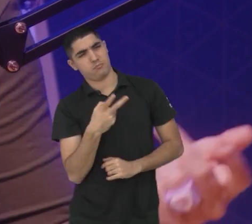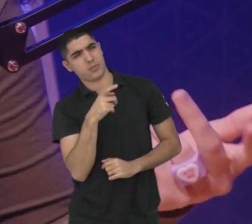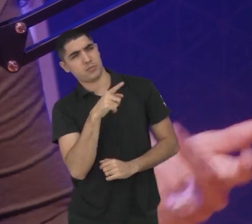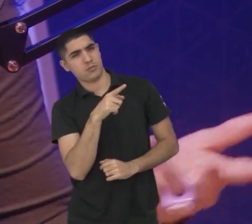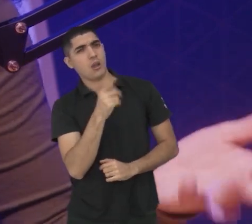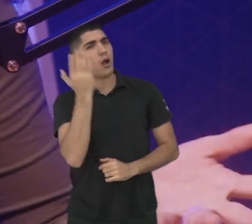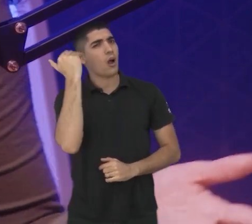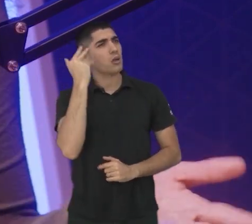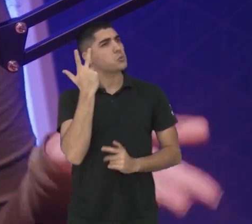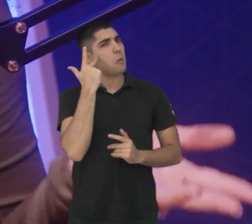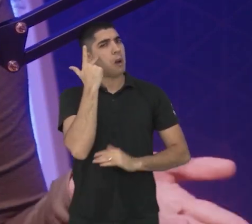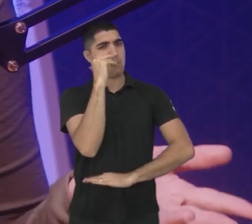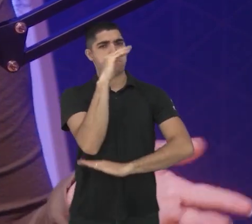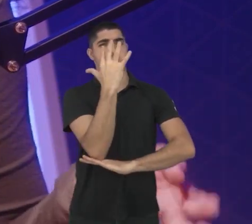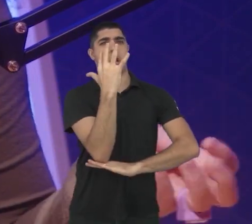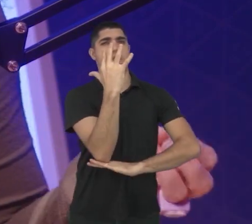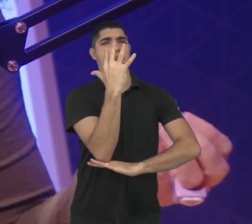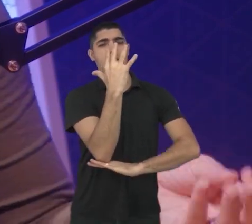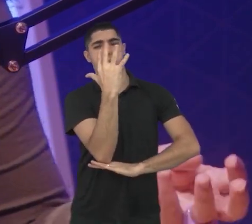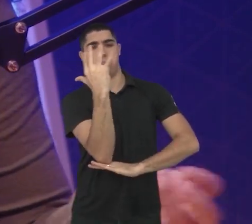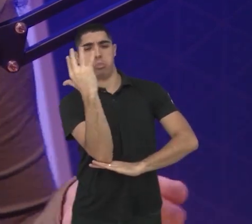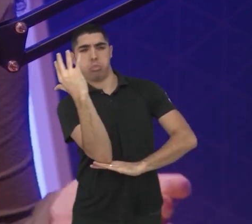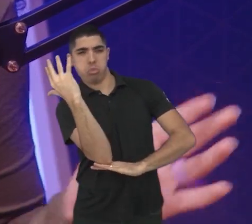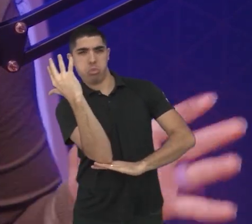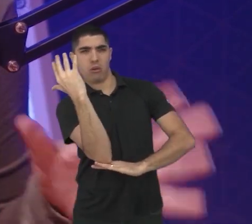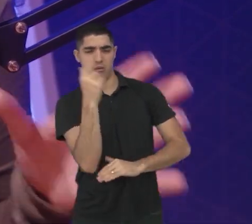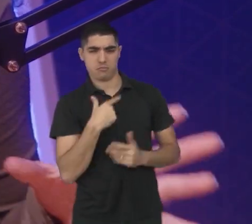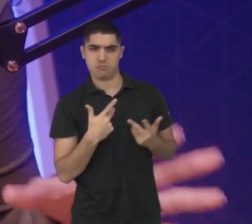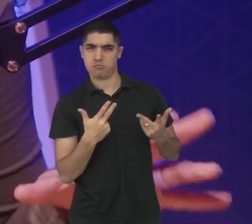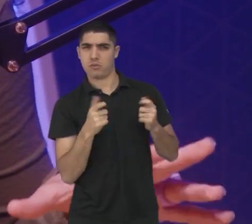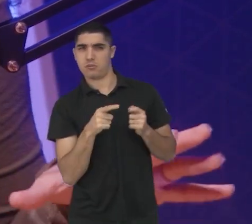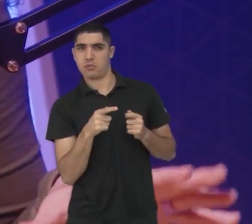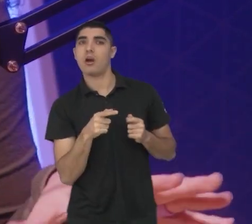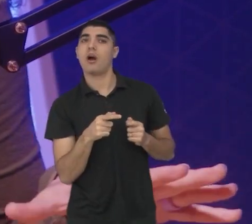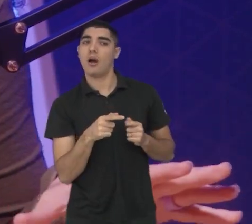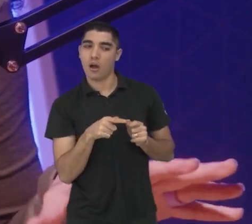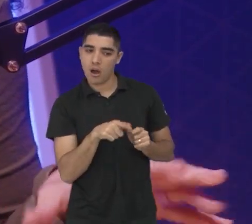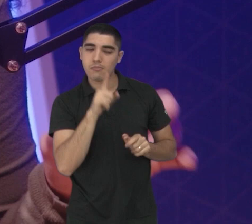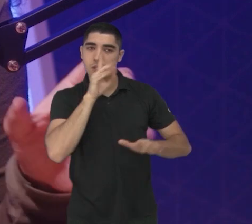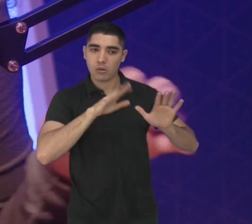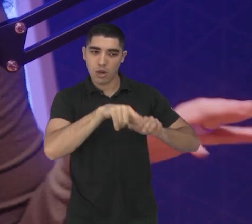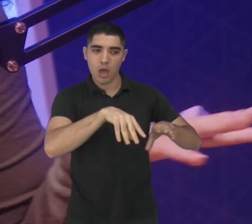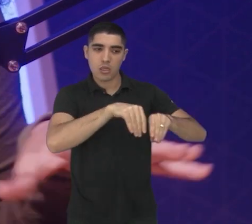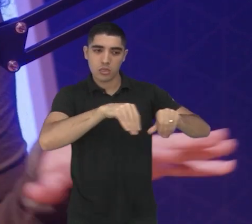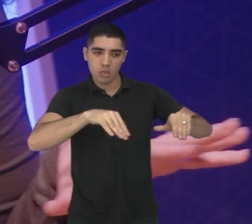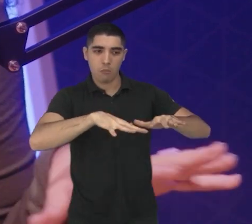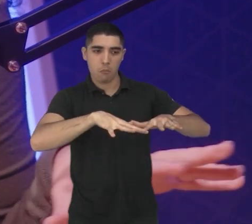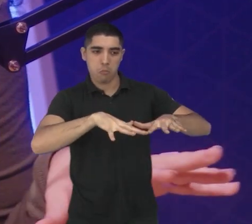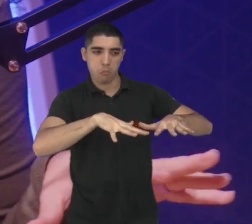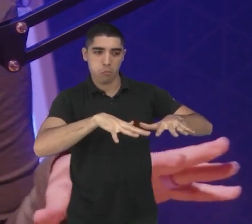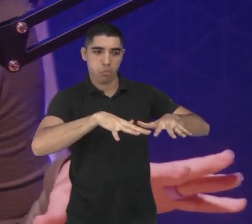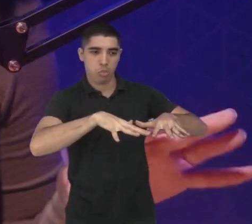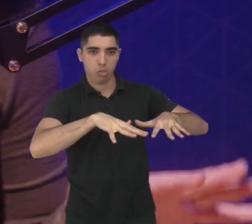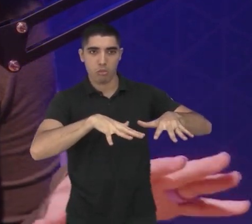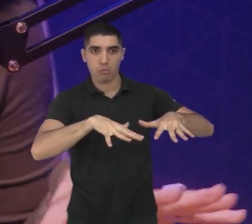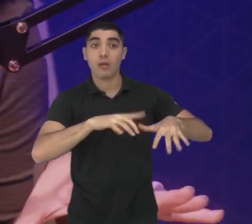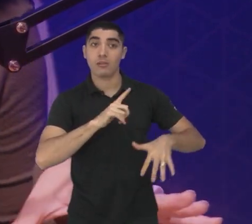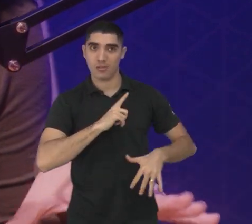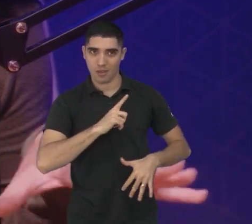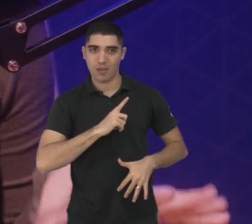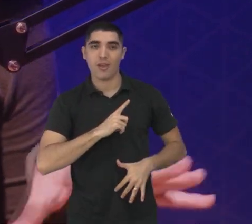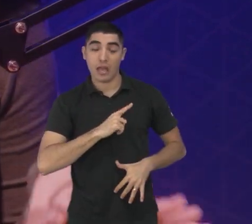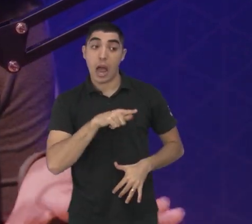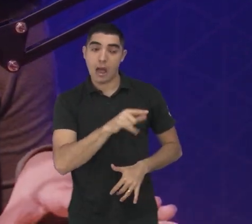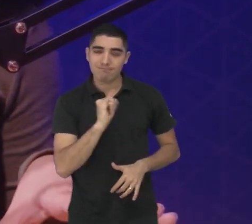esquisito, a árvore, o poste não costuma estar inclinado, se você percebeu qualquer inclinação, isso já é um sinal ali de que a terra está se mexendo, então é um